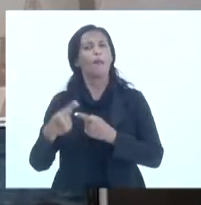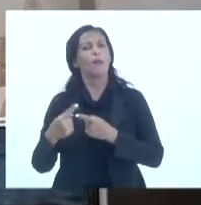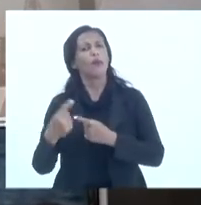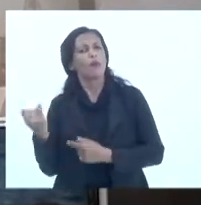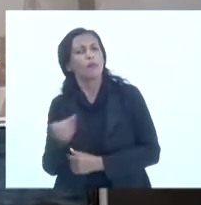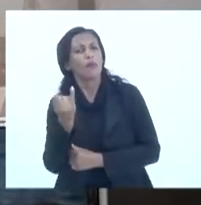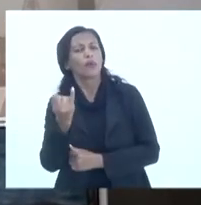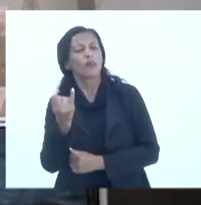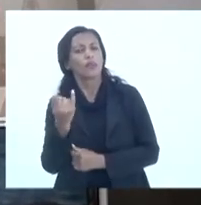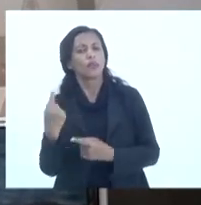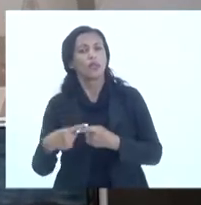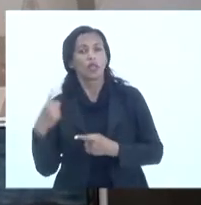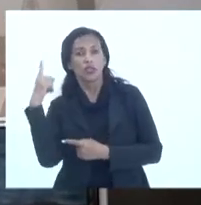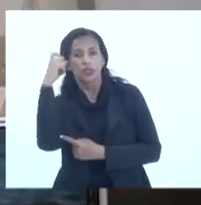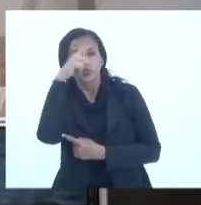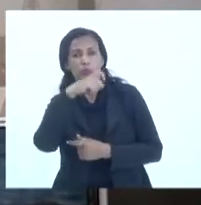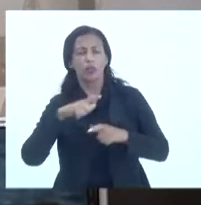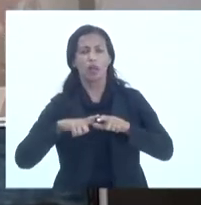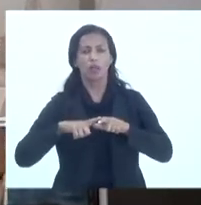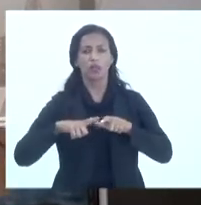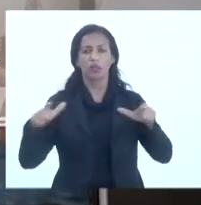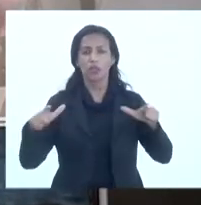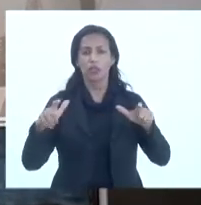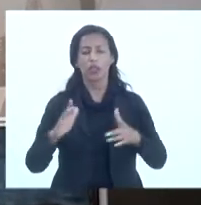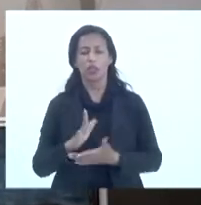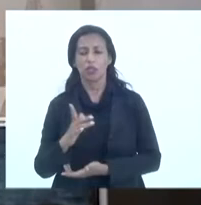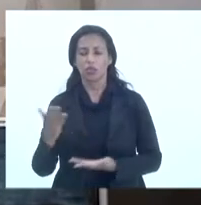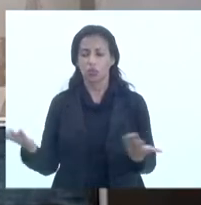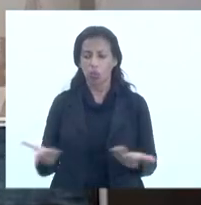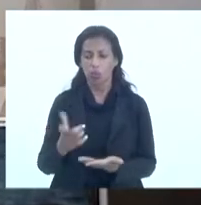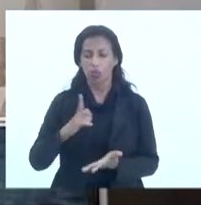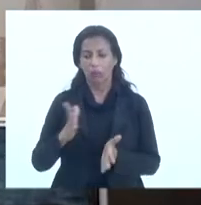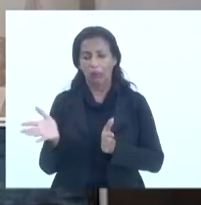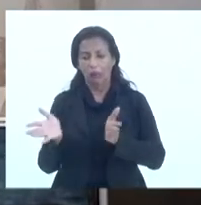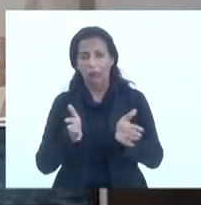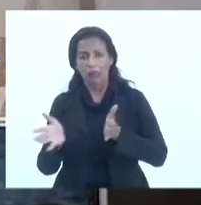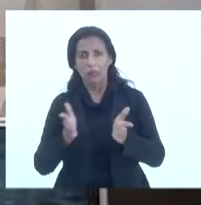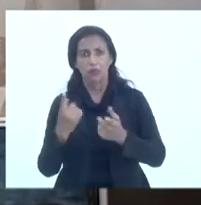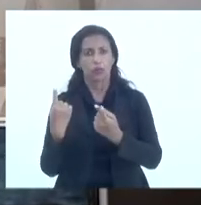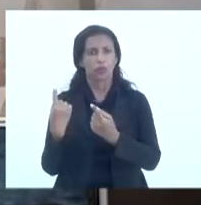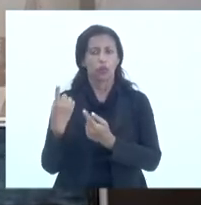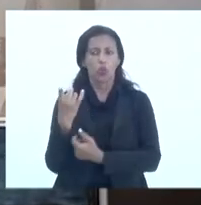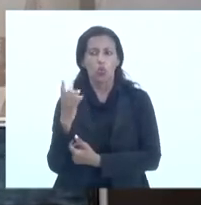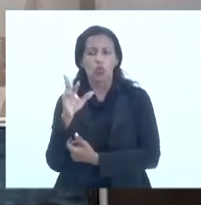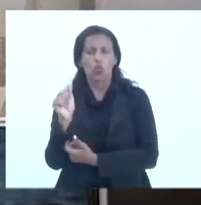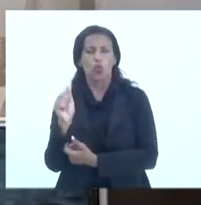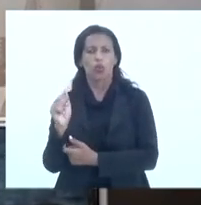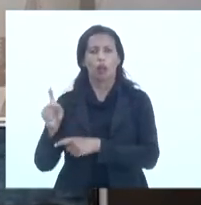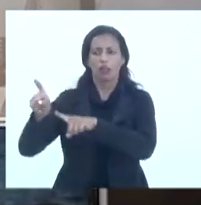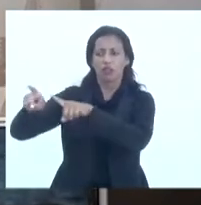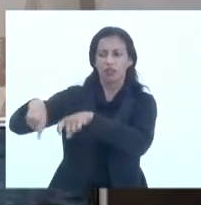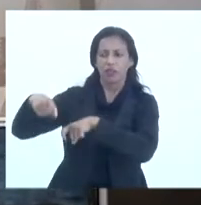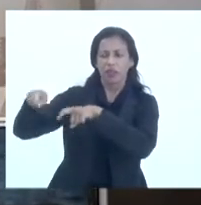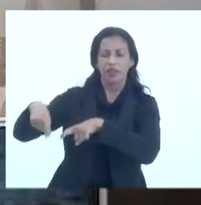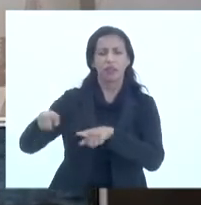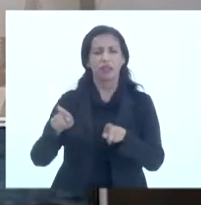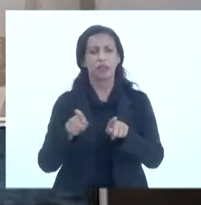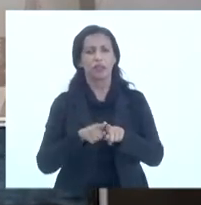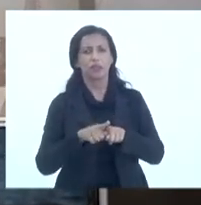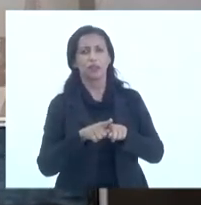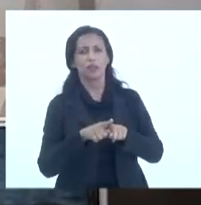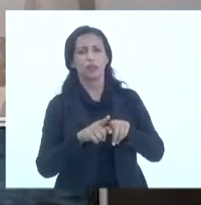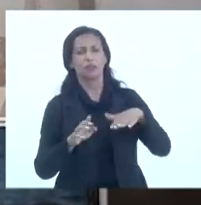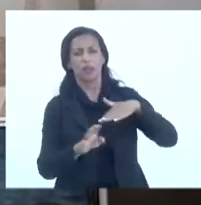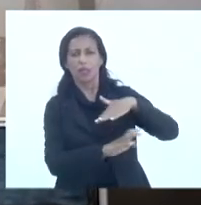tem uma dificuldade hoje muito grande dos acesso Dutra nas fazendas e nas empresas. Isso vinha, inclusive, para